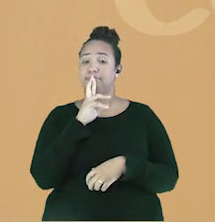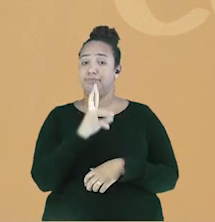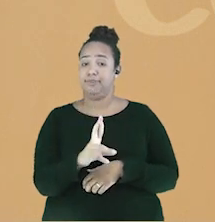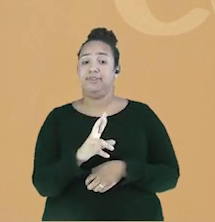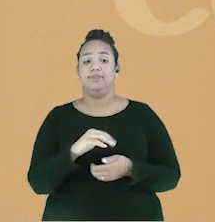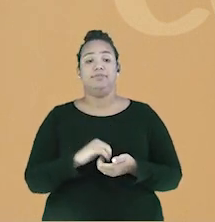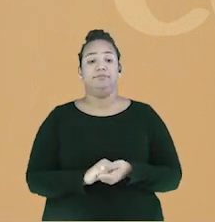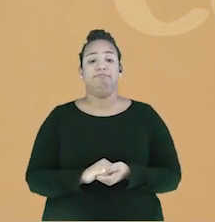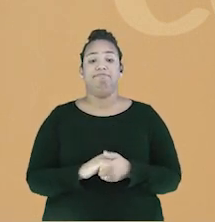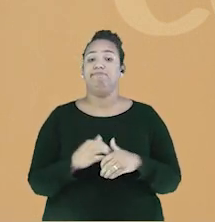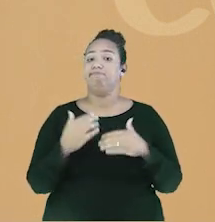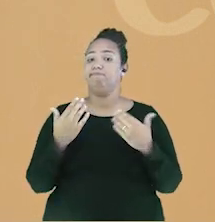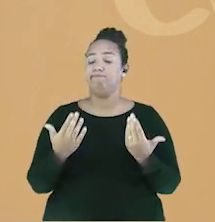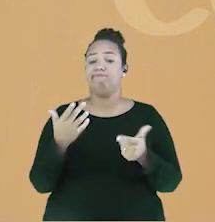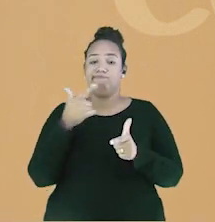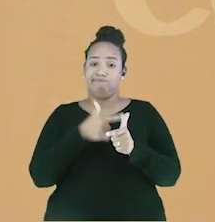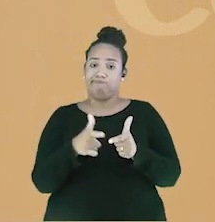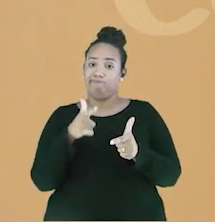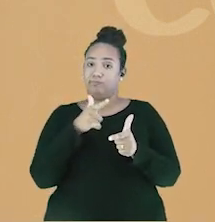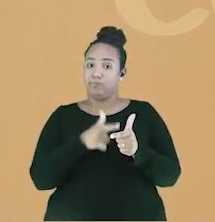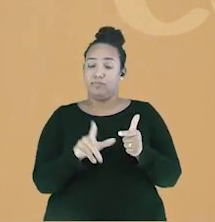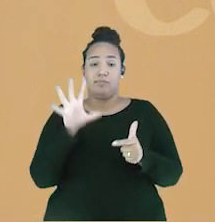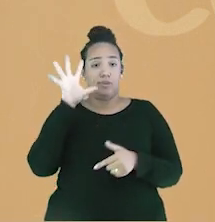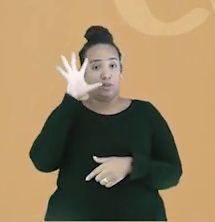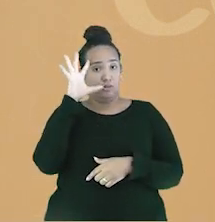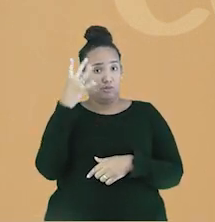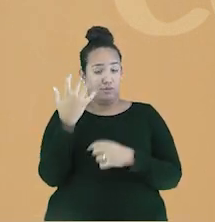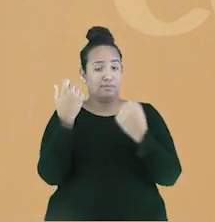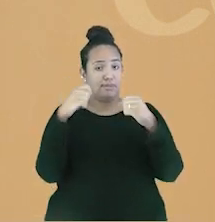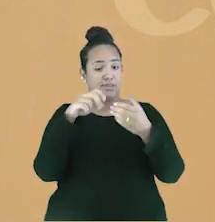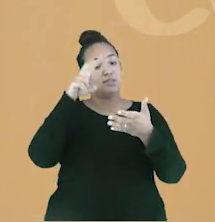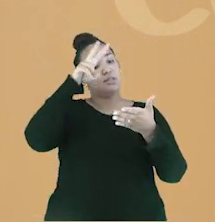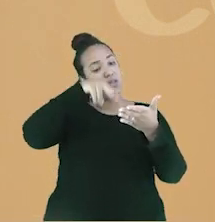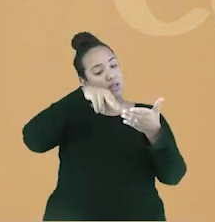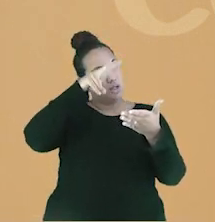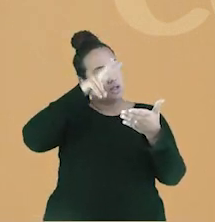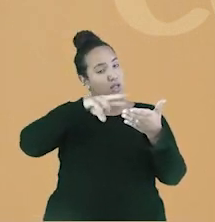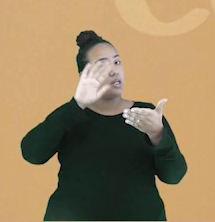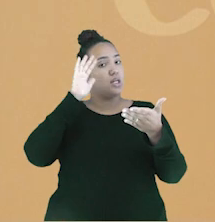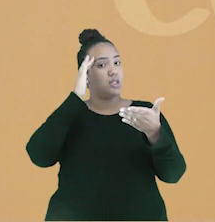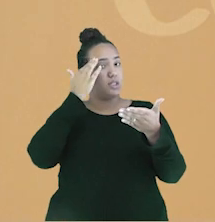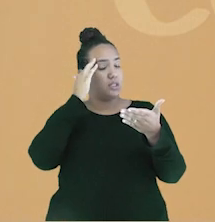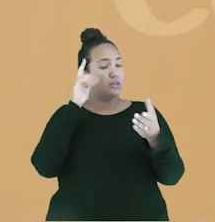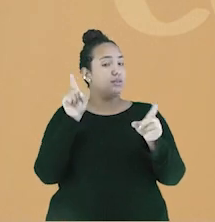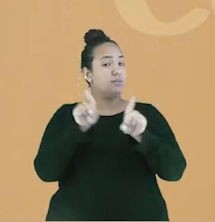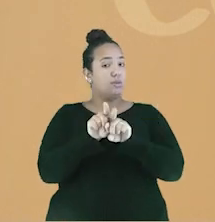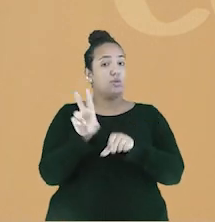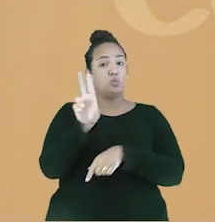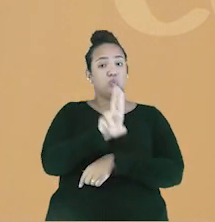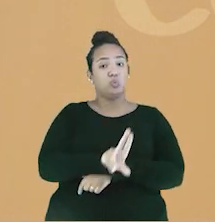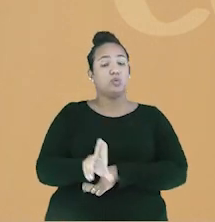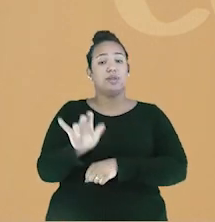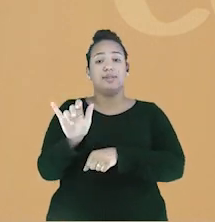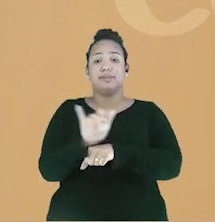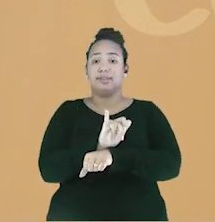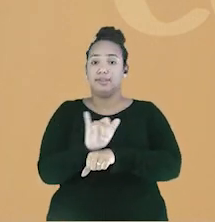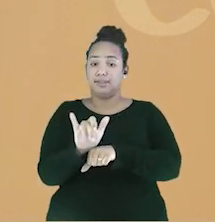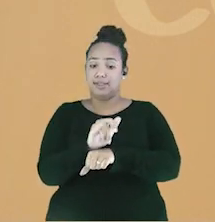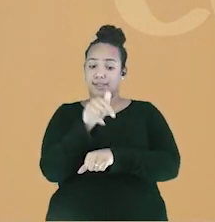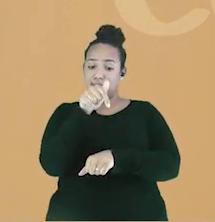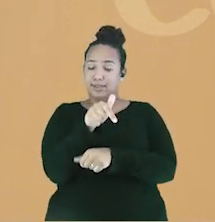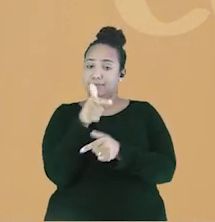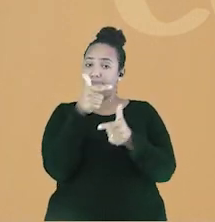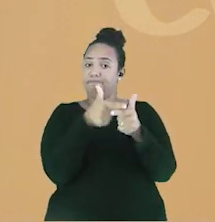Resolver problemas é saber ler, entender e utilizar algumas estratégias para solucionar as questões que